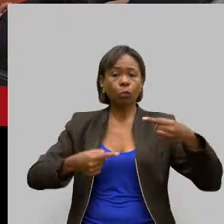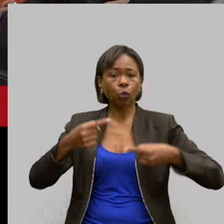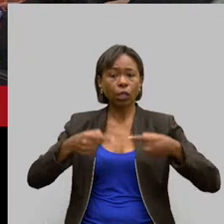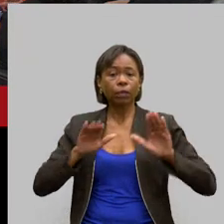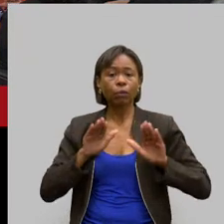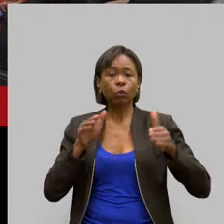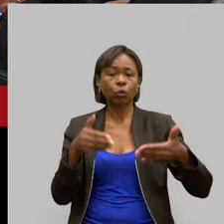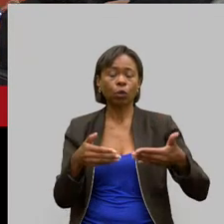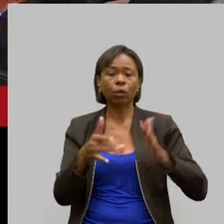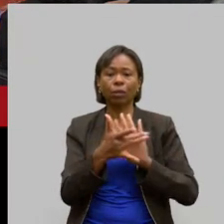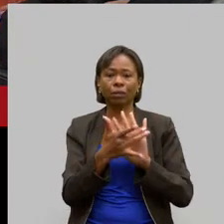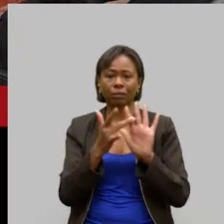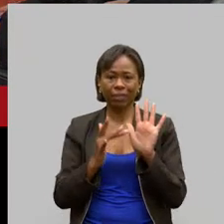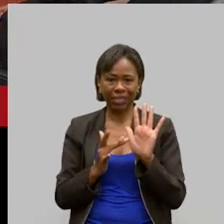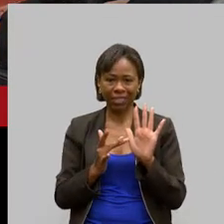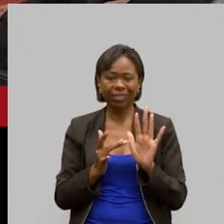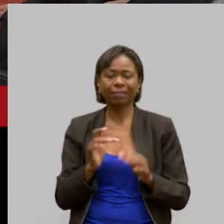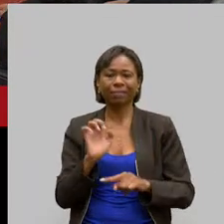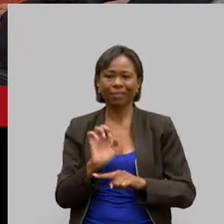deficiência do